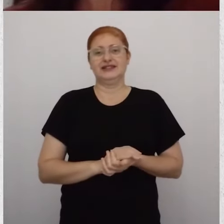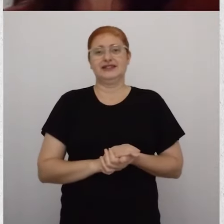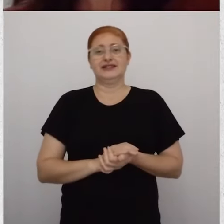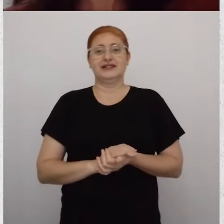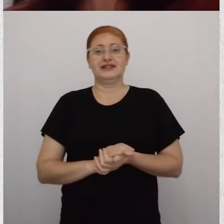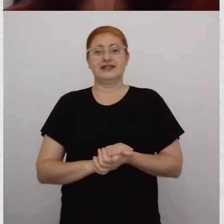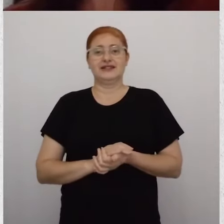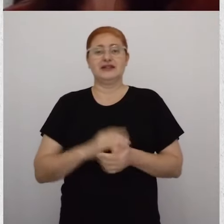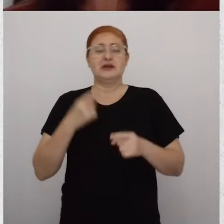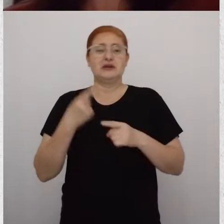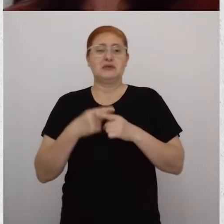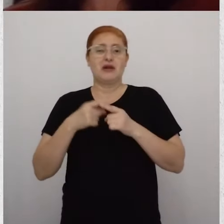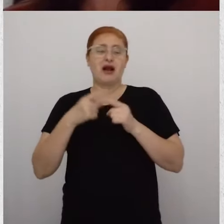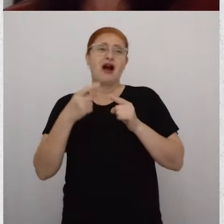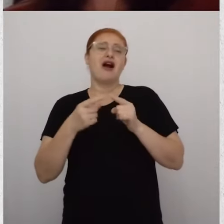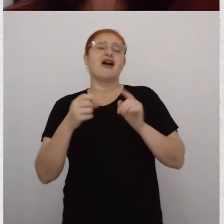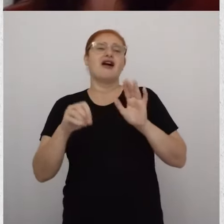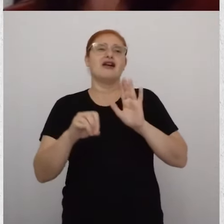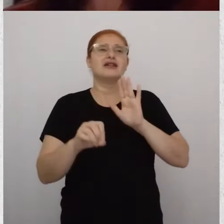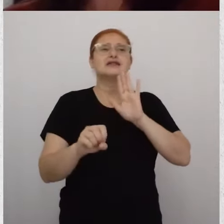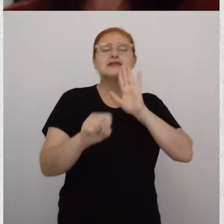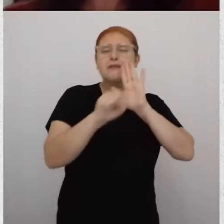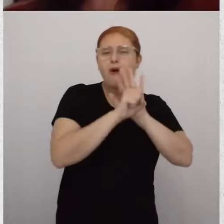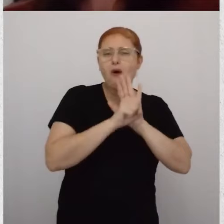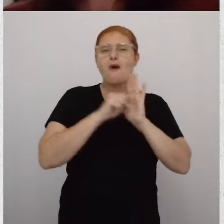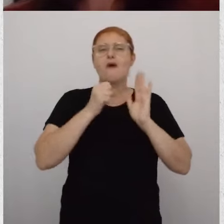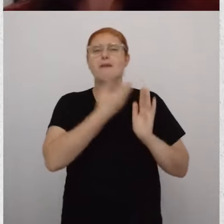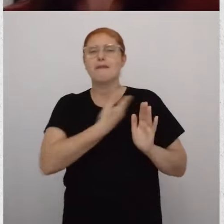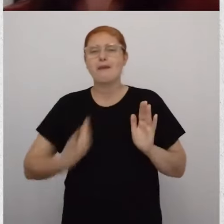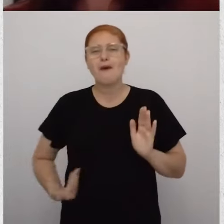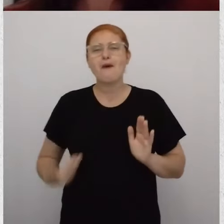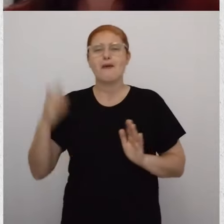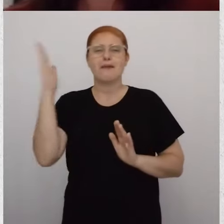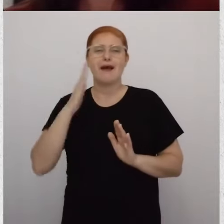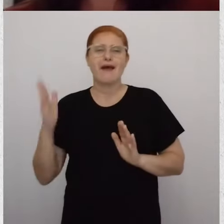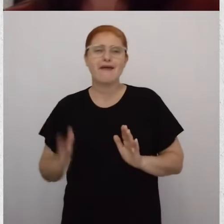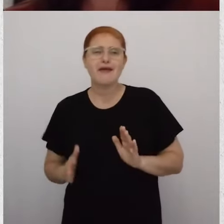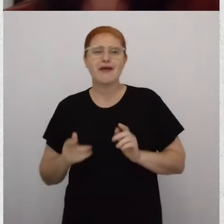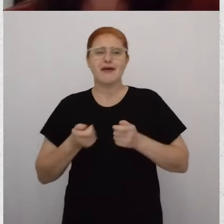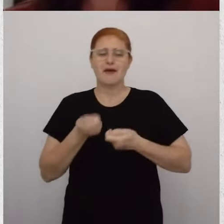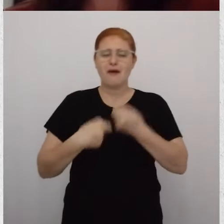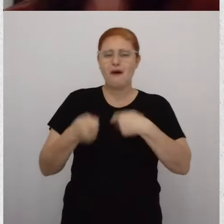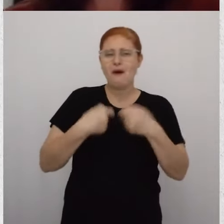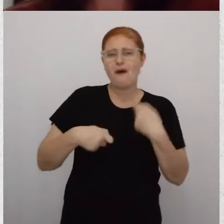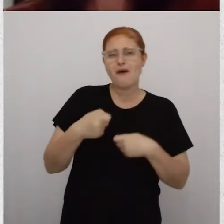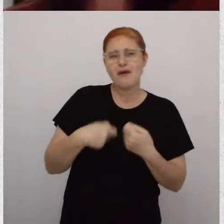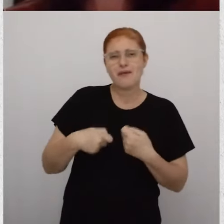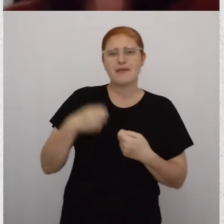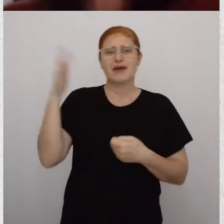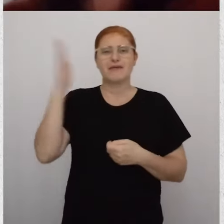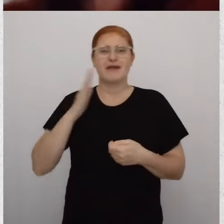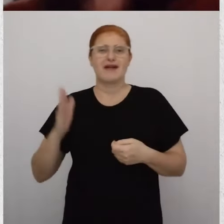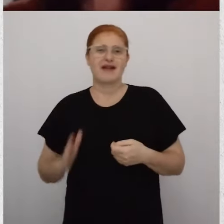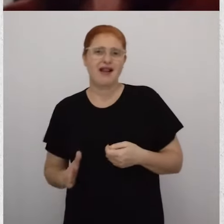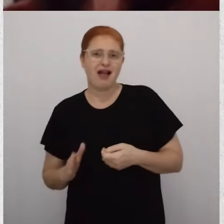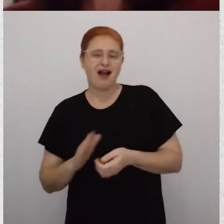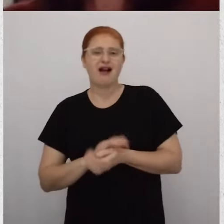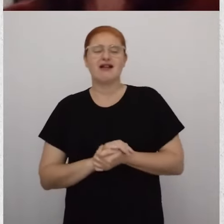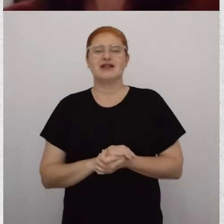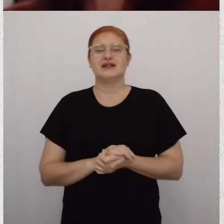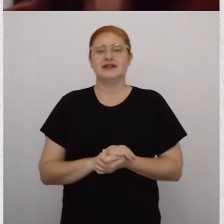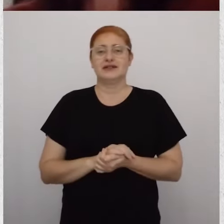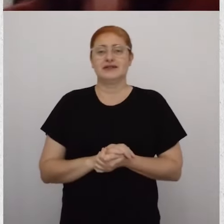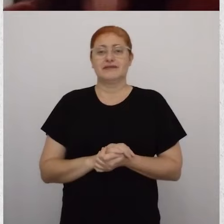ao patrimônio público brasileiro, né? Tipo, a economia brasileira, ao desmonte das políticas econômicas e